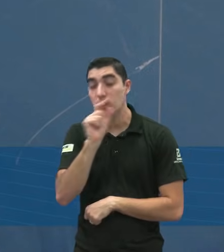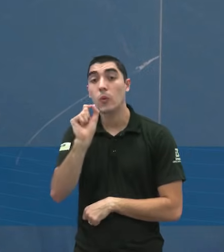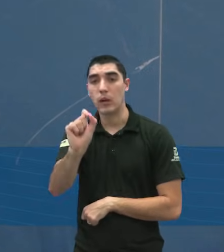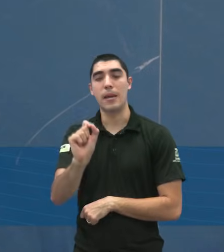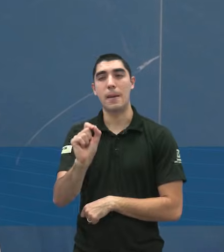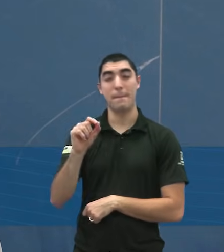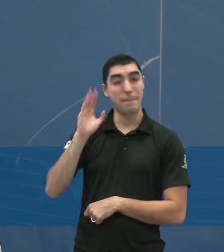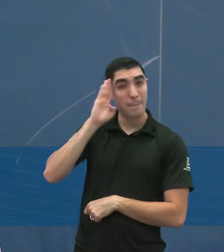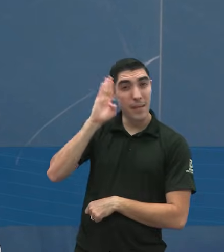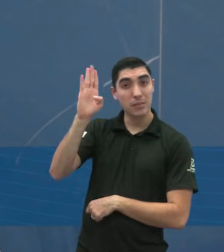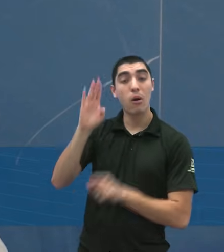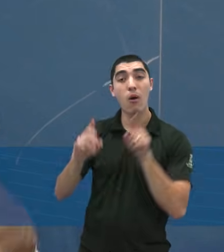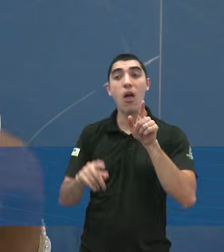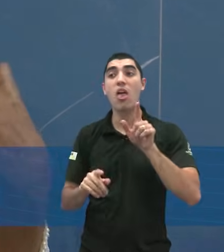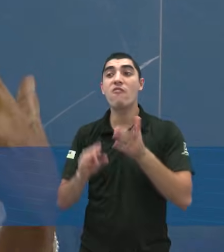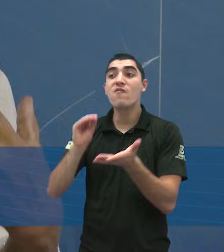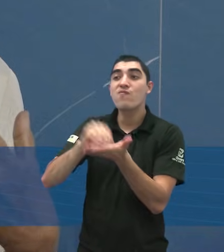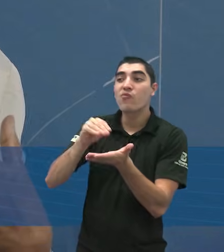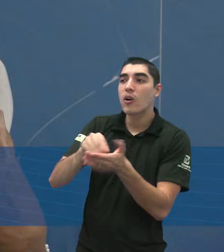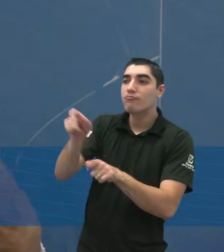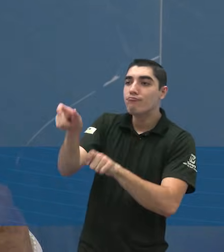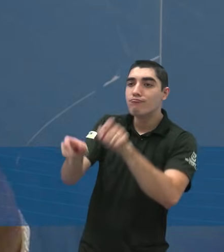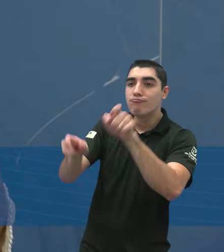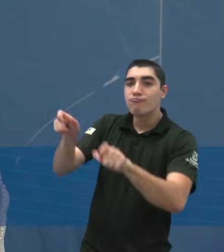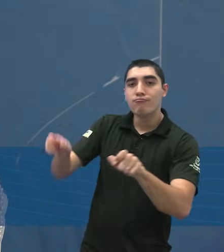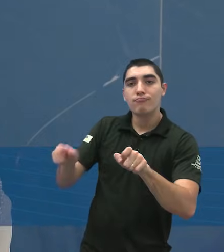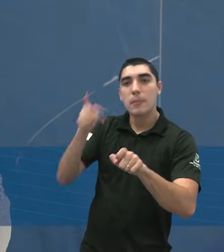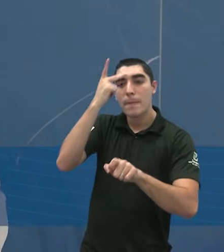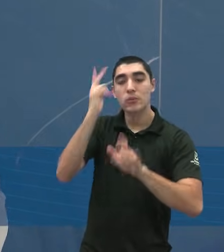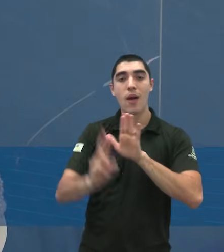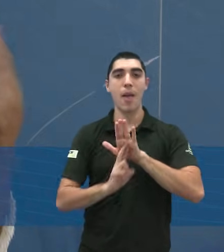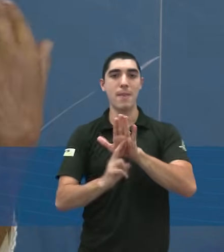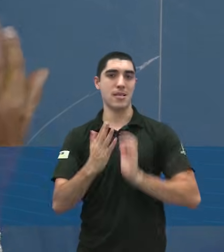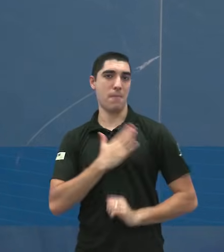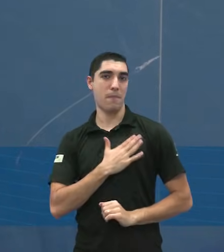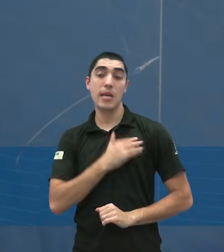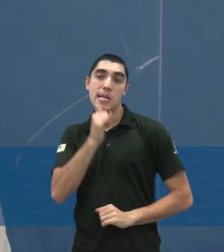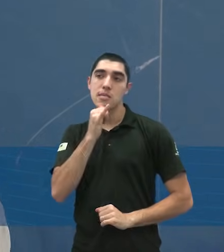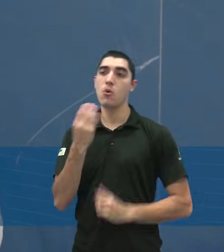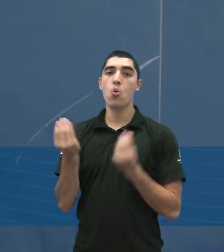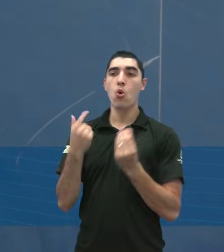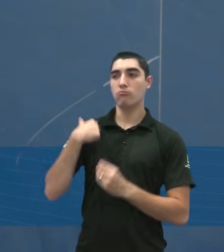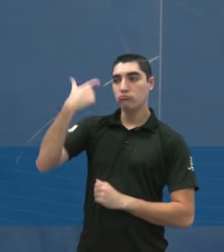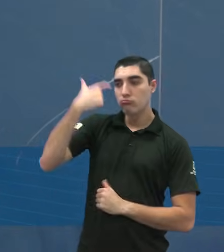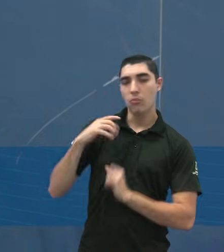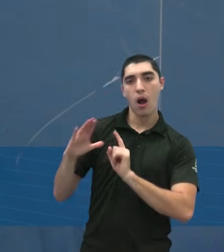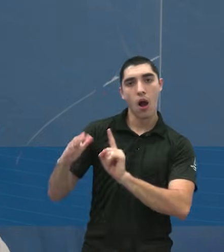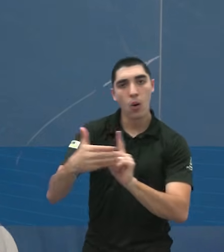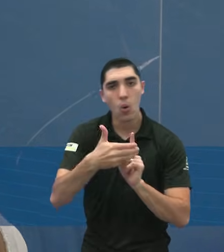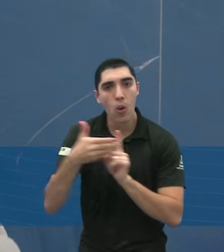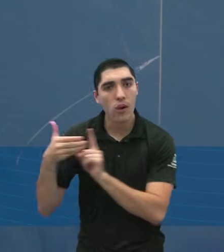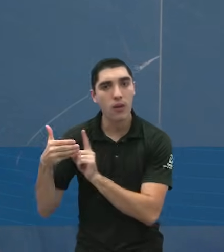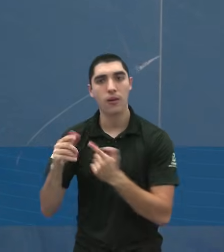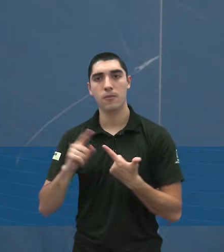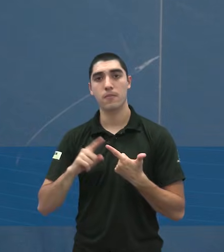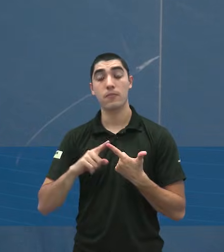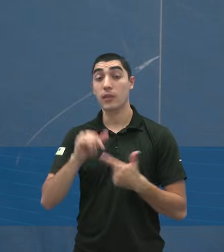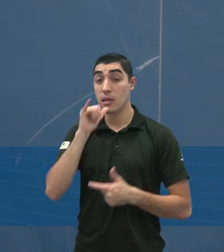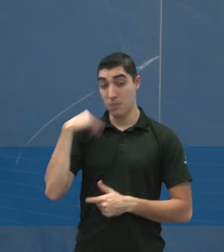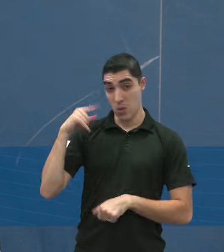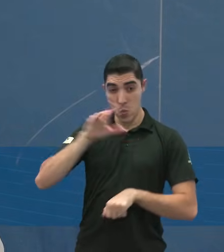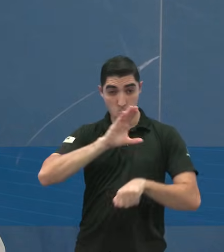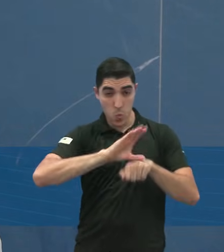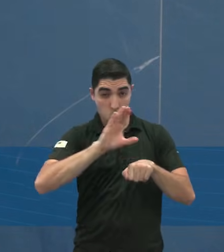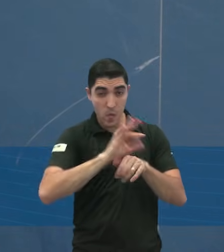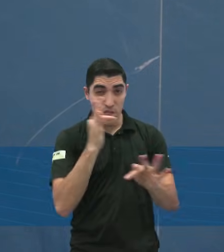ter ninguém que me representasse. Essa questão realmente do acolhimento, de se identificar. O mais difícil, quando eu fiz o curso